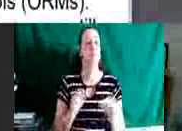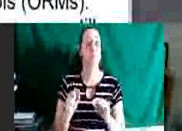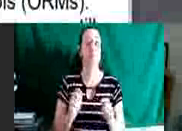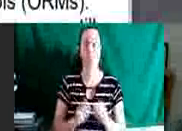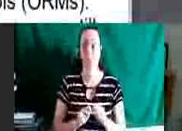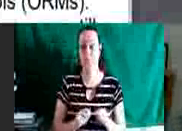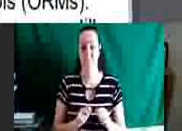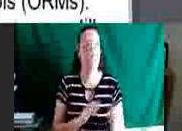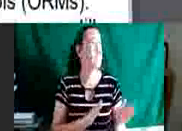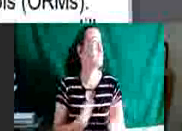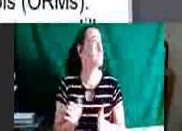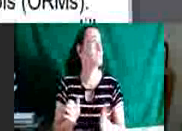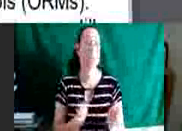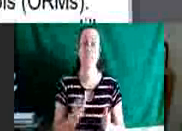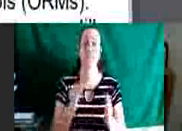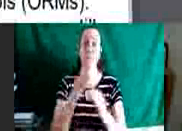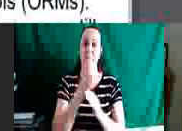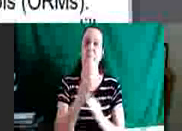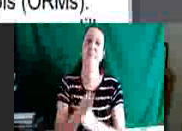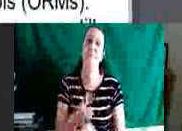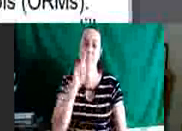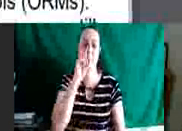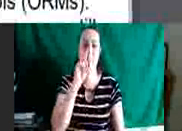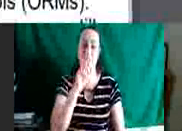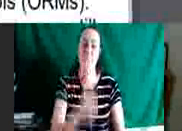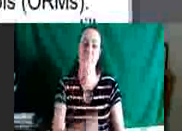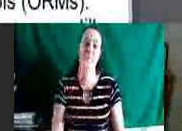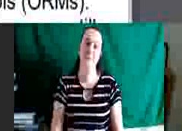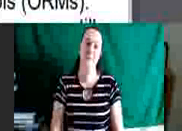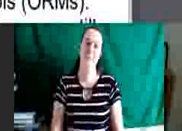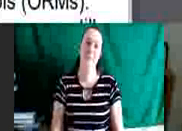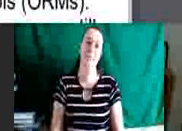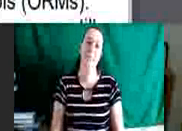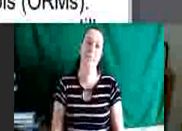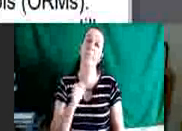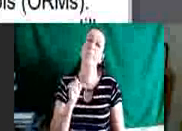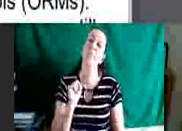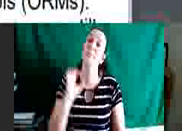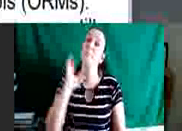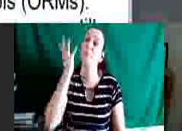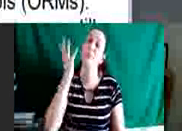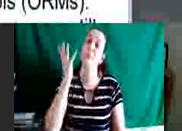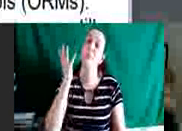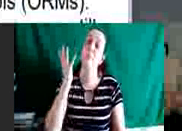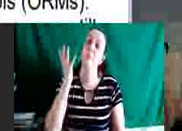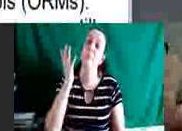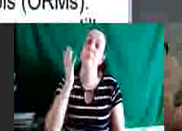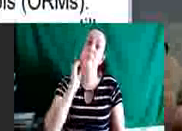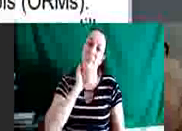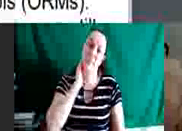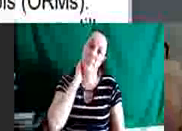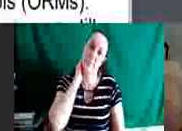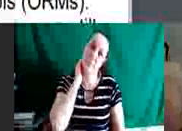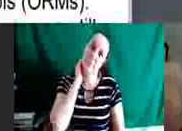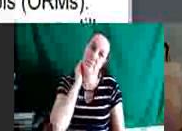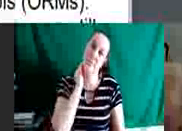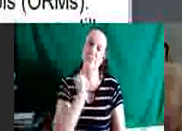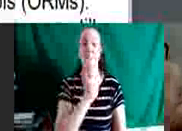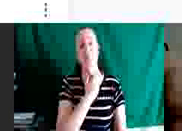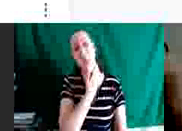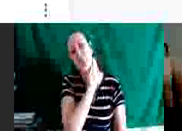corrupção de dados de banco de dados, acessos não autorizados, né? Perda de contas, acesso de negação